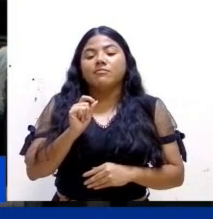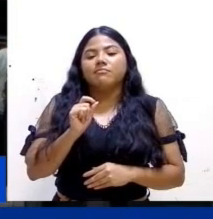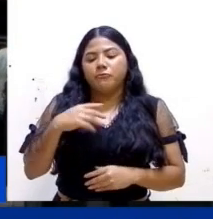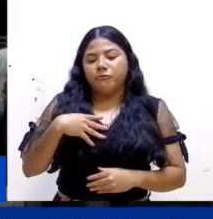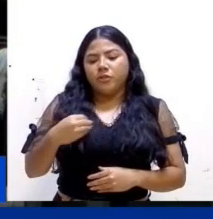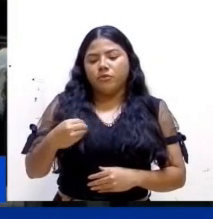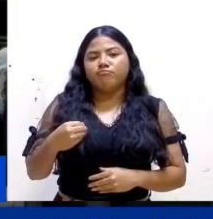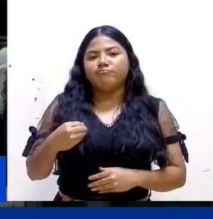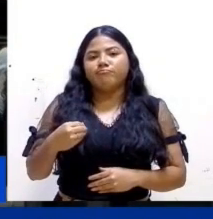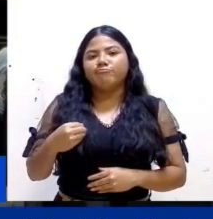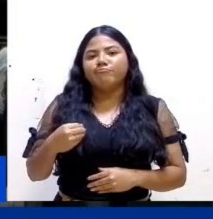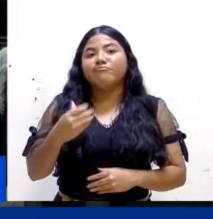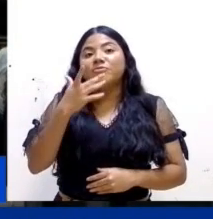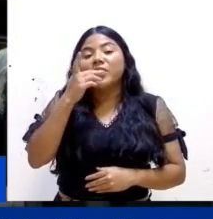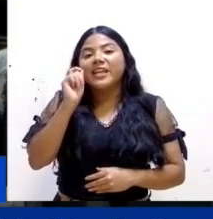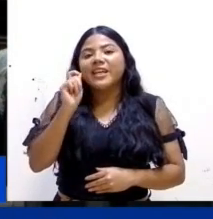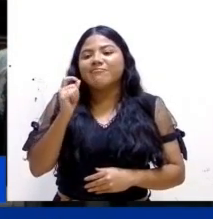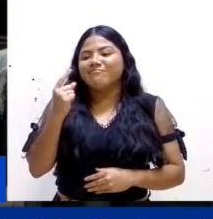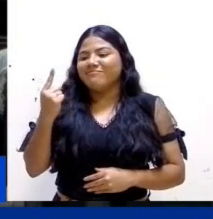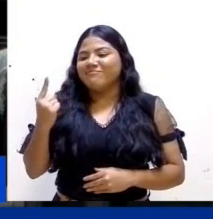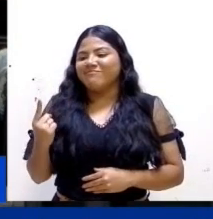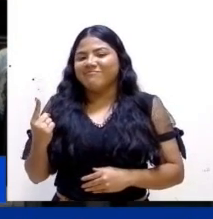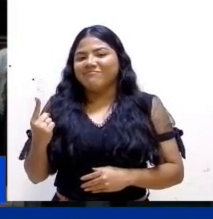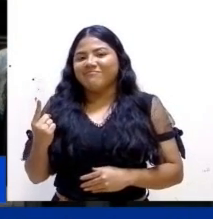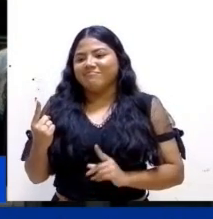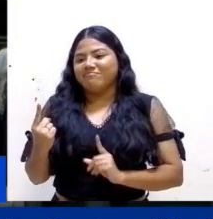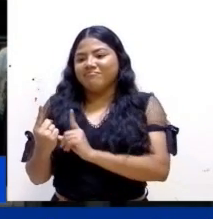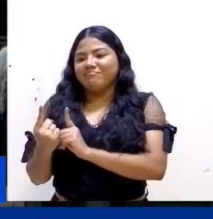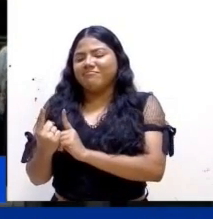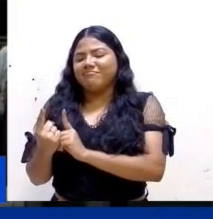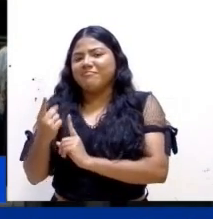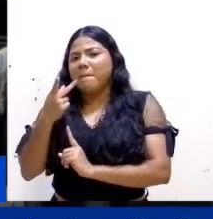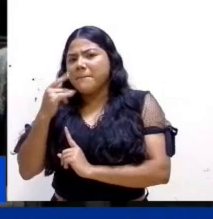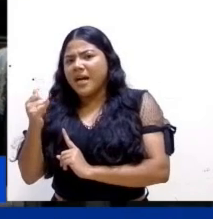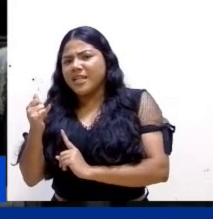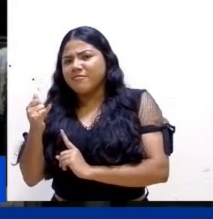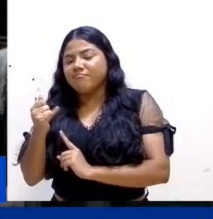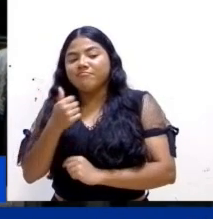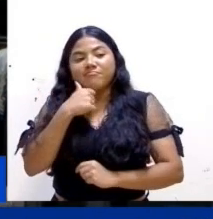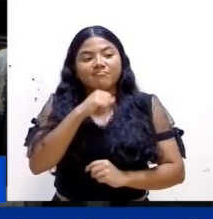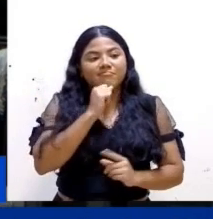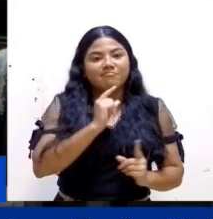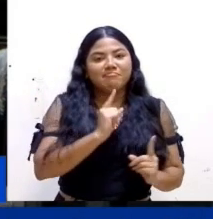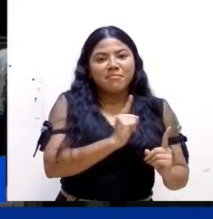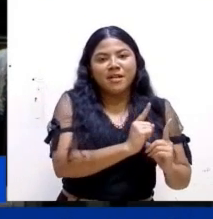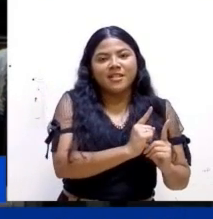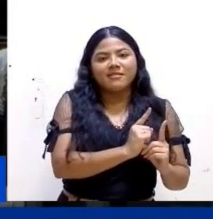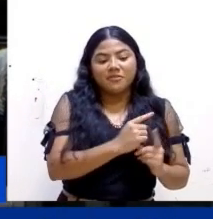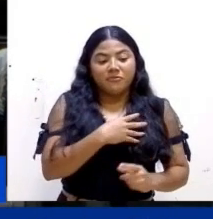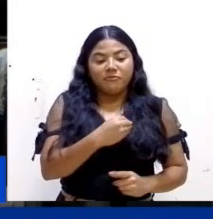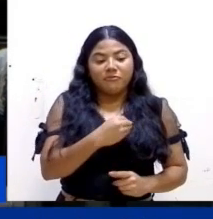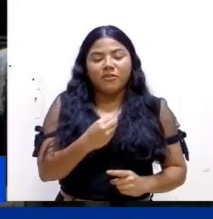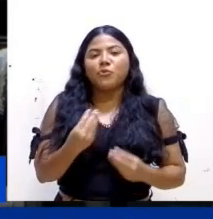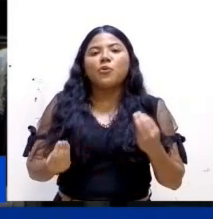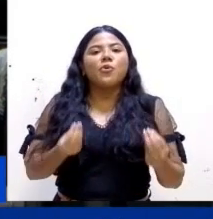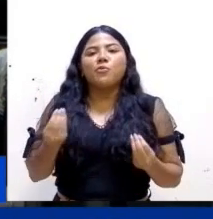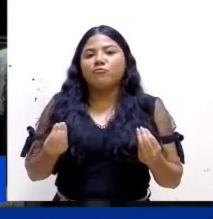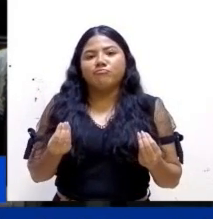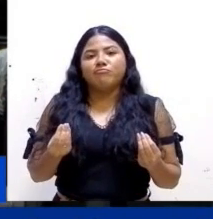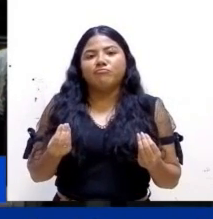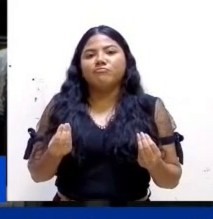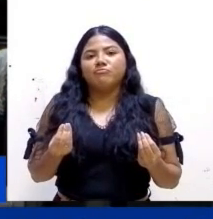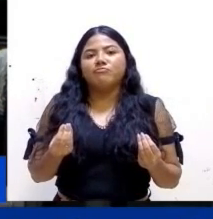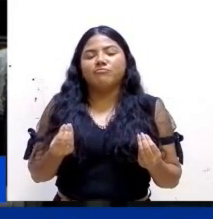E aí, aqui no Brasil, na legislação brasileira, existem as espécies de guarda. Guarda